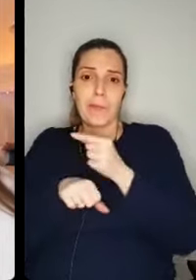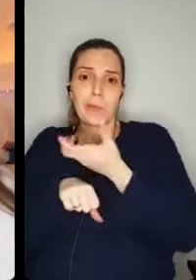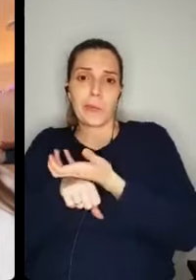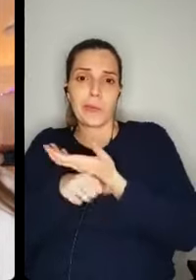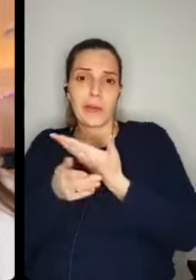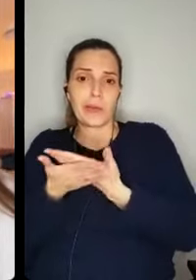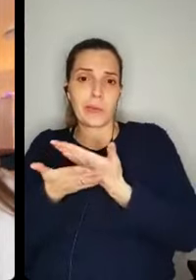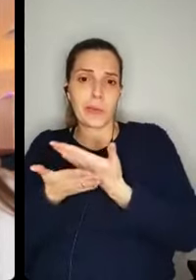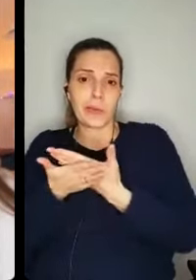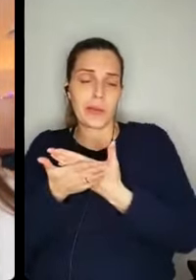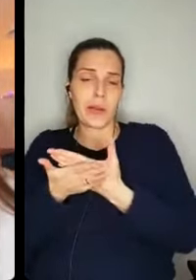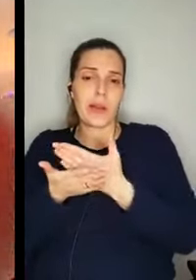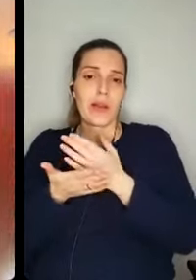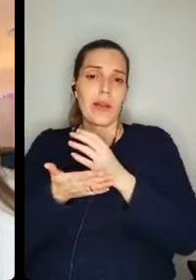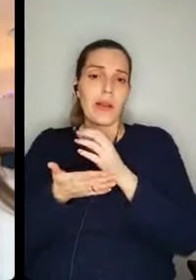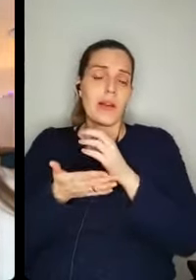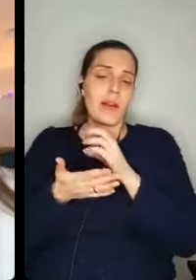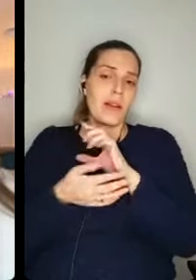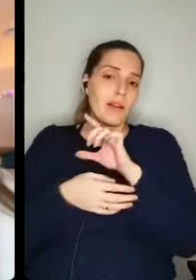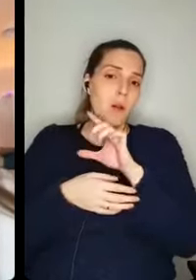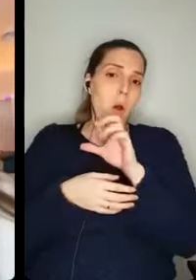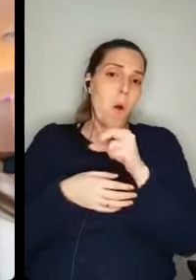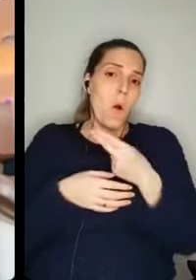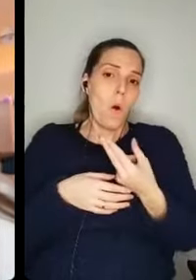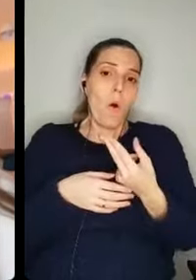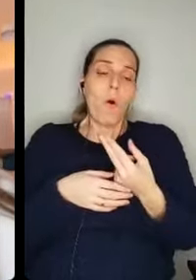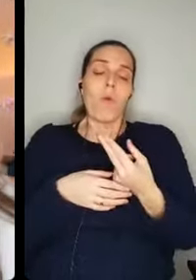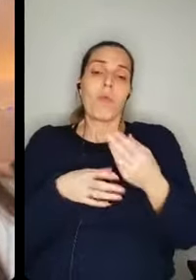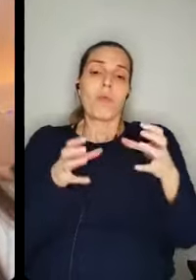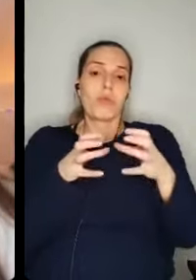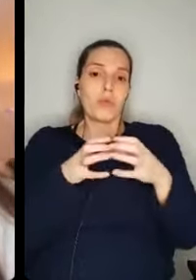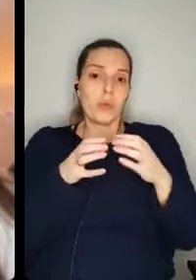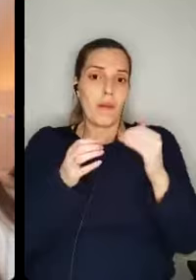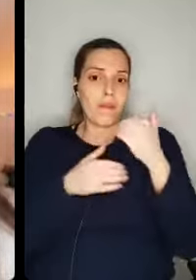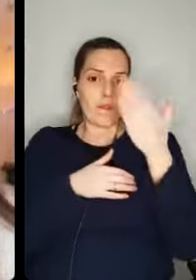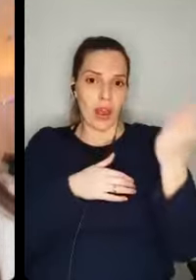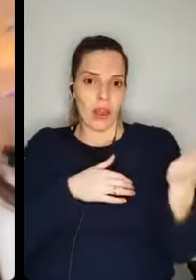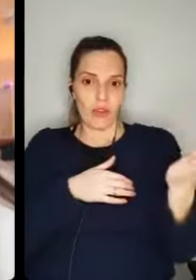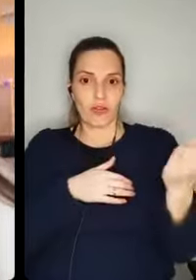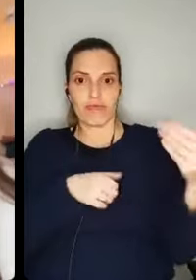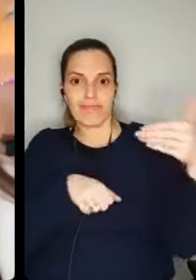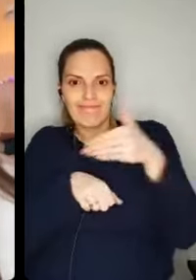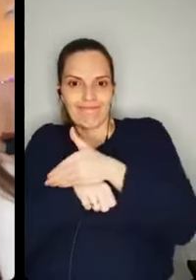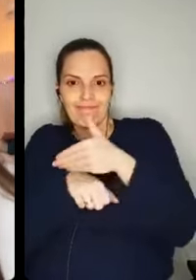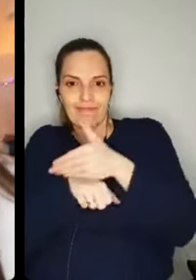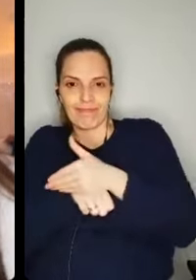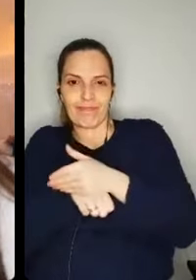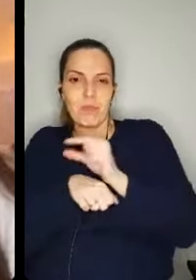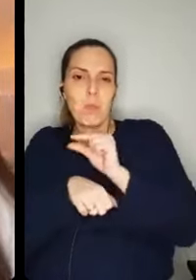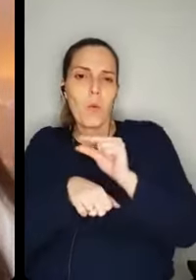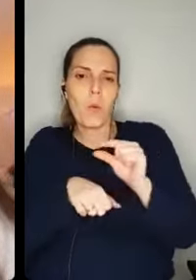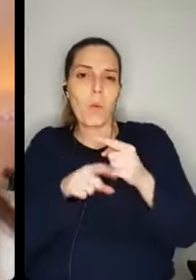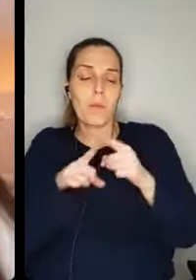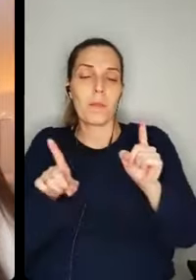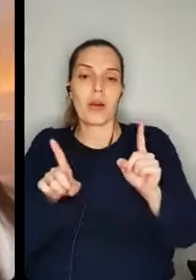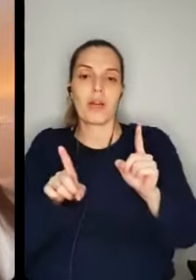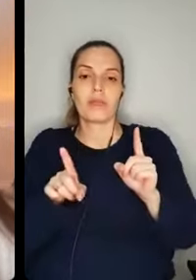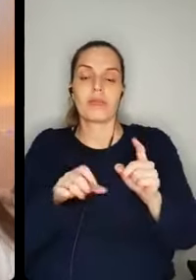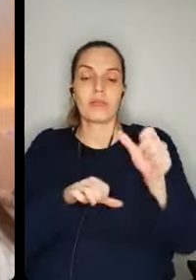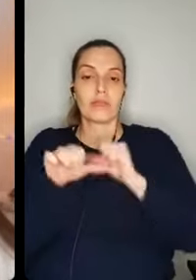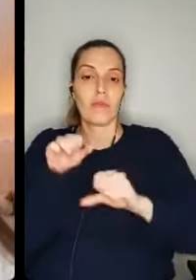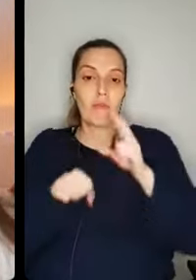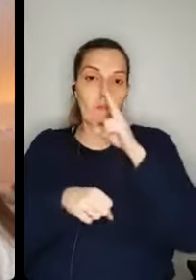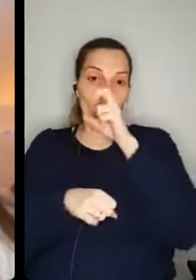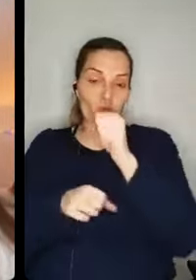fazendo menos cadeiras e vieram fazer com nós, mas isso acaba juntando e fortalecendo muito a turma, né? O pessoal fala que parece